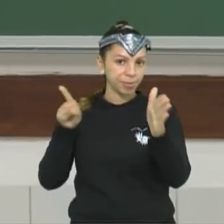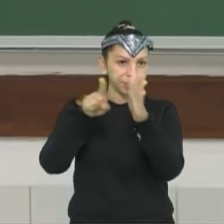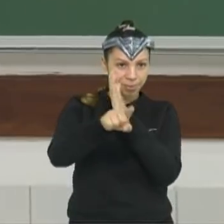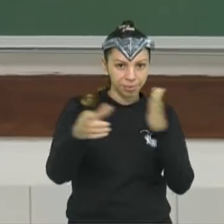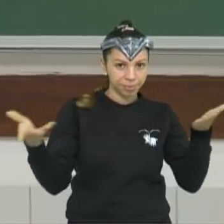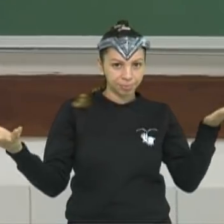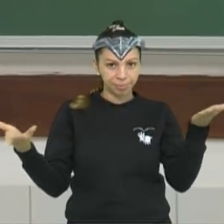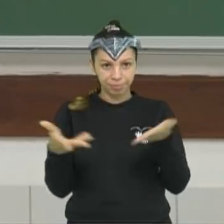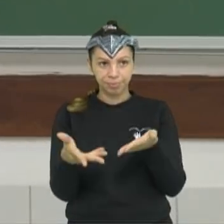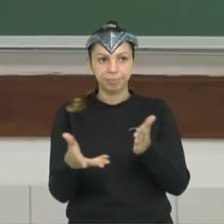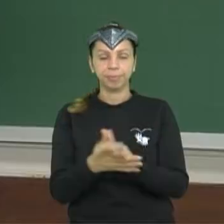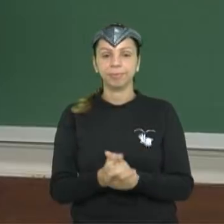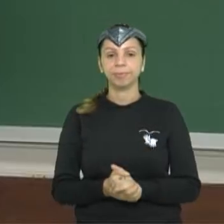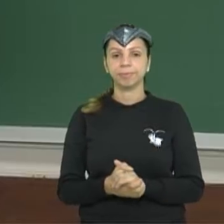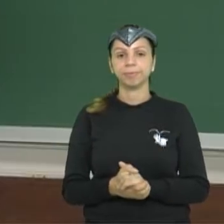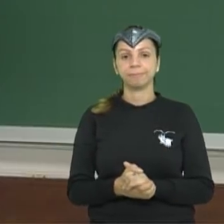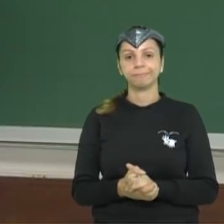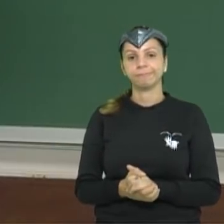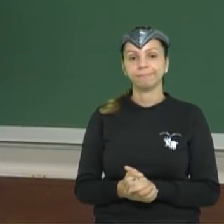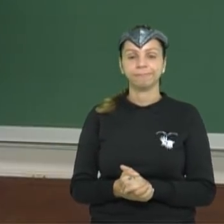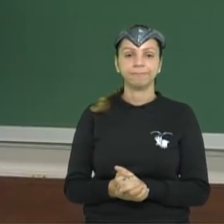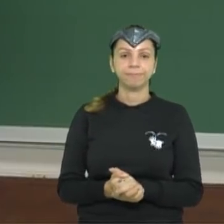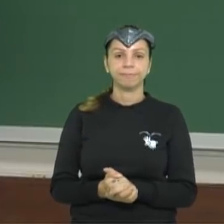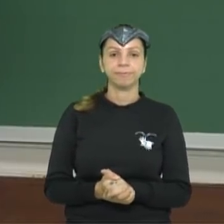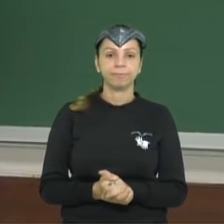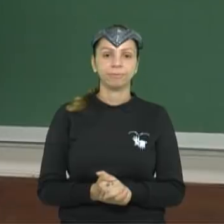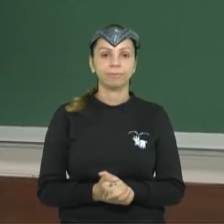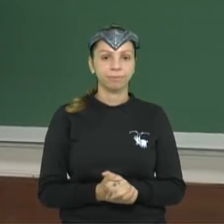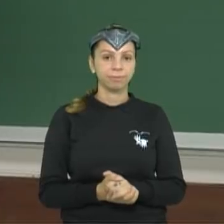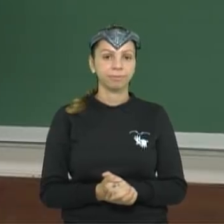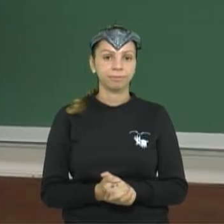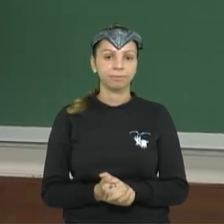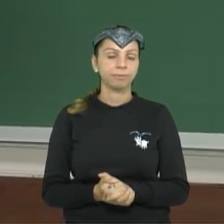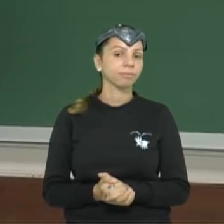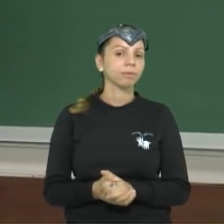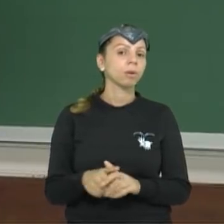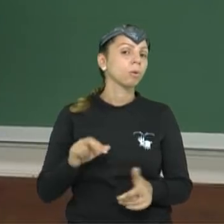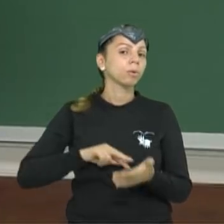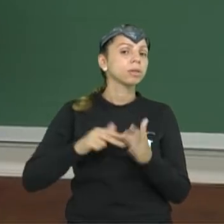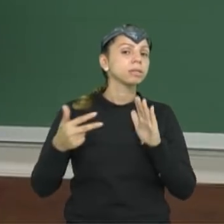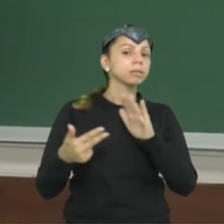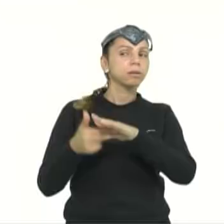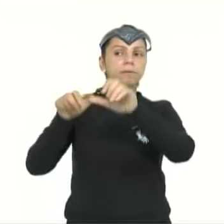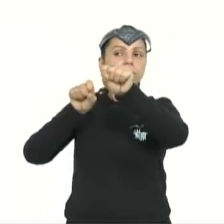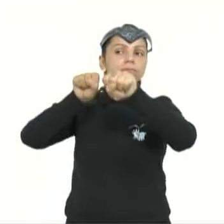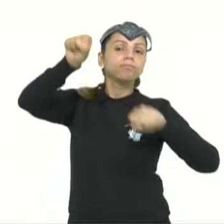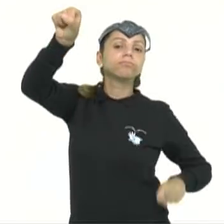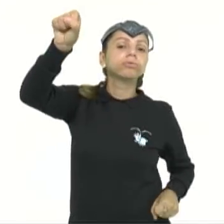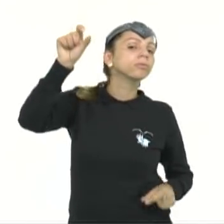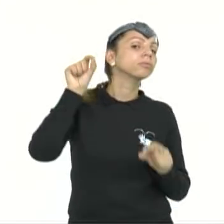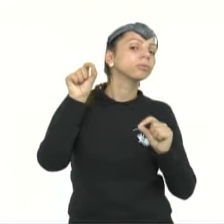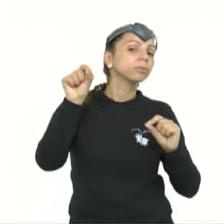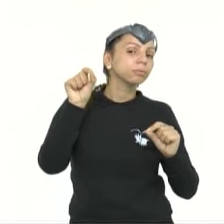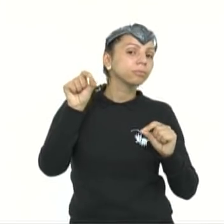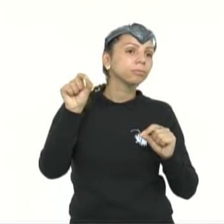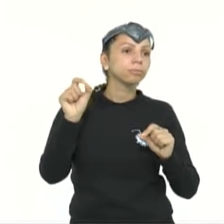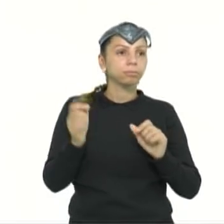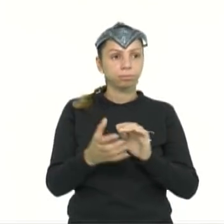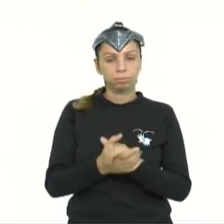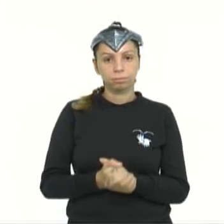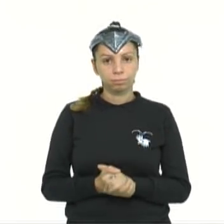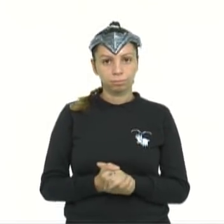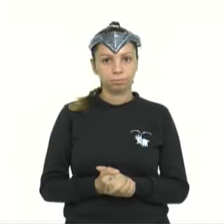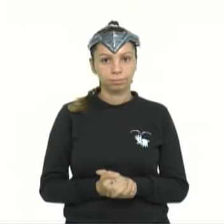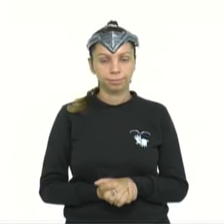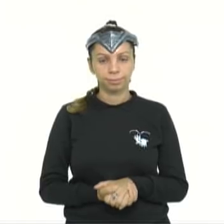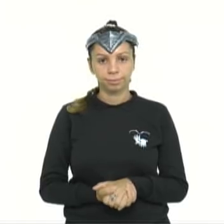de hoje. What is a superhero? O que é um super-herói? A real person, a